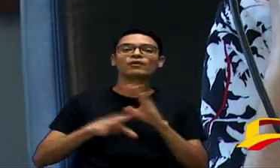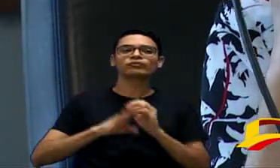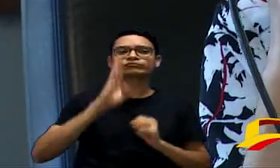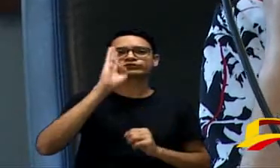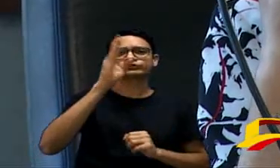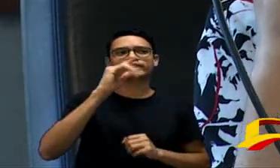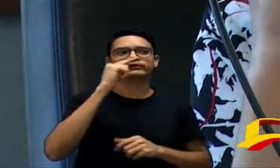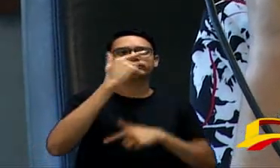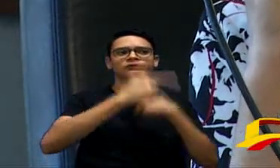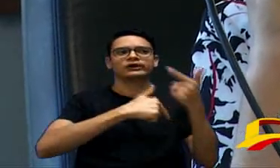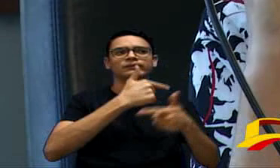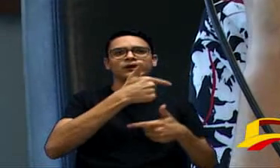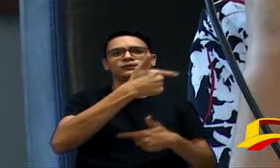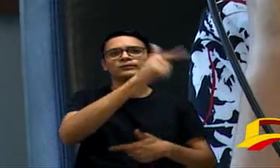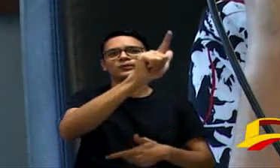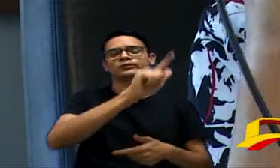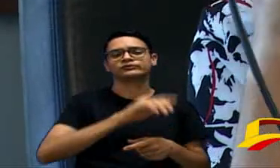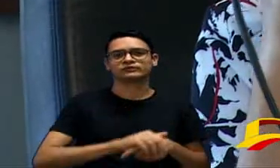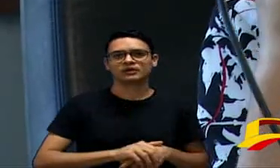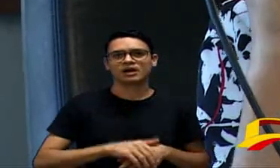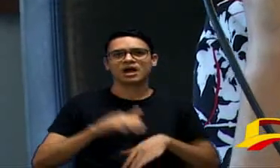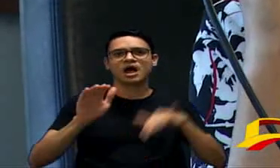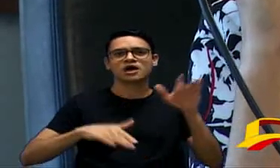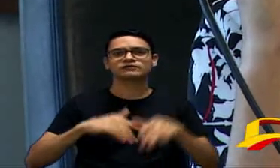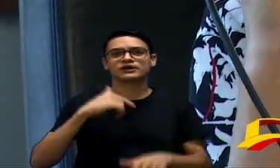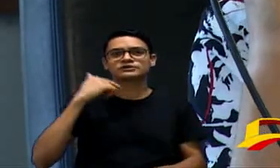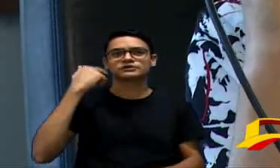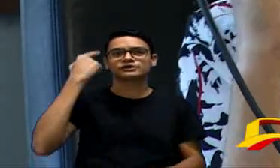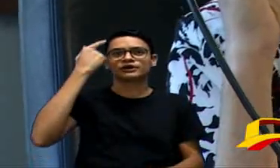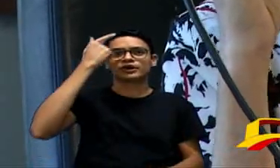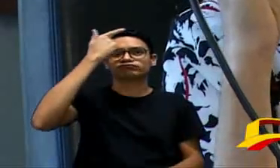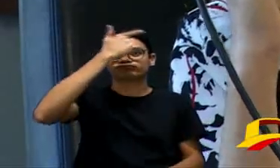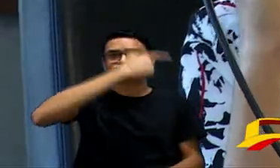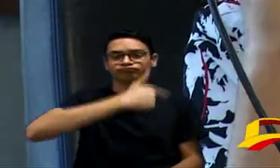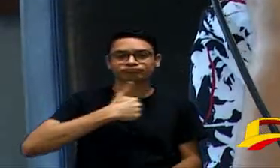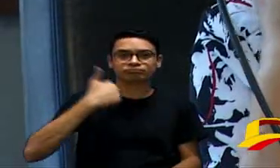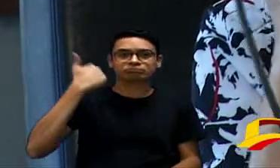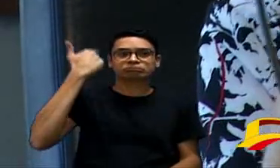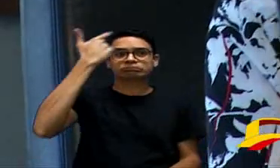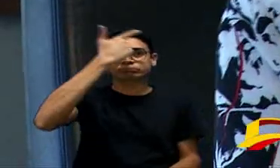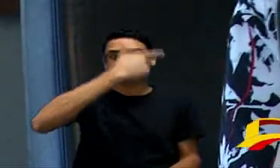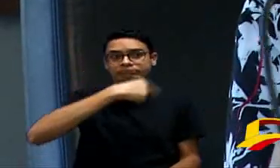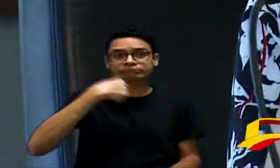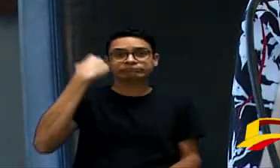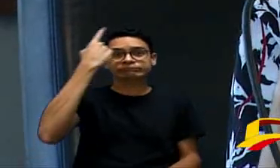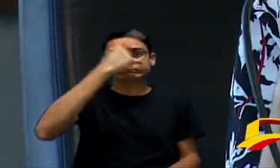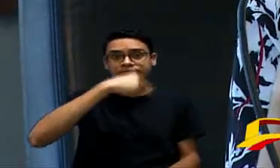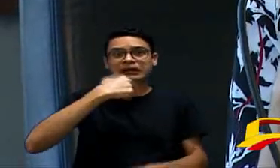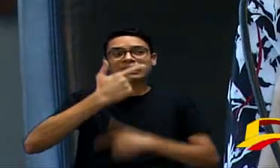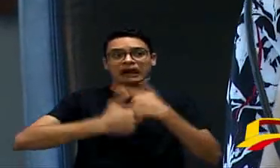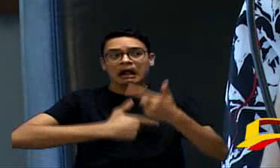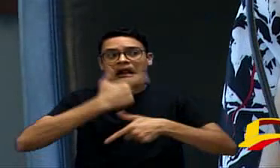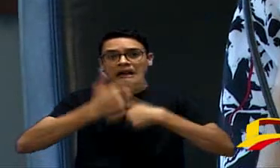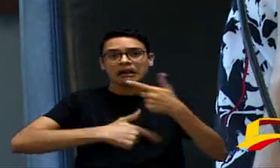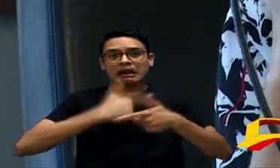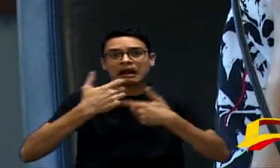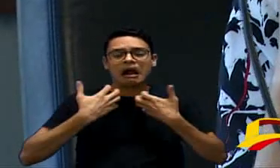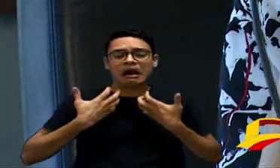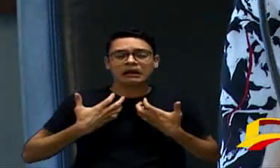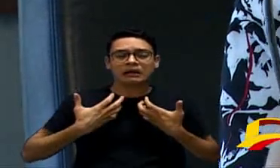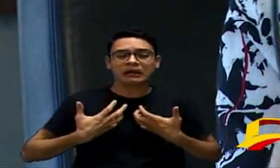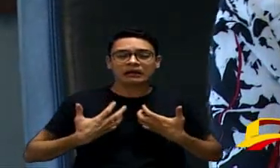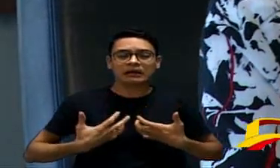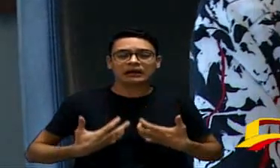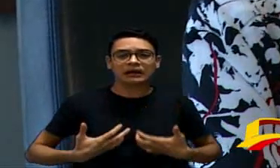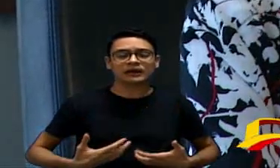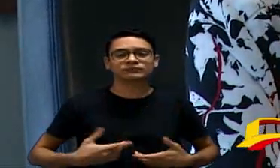trabalho. Roda, né? Daí vira o plantão, sai, já vai para outro. Então, é muito desgastante. E a